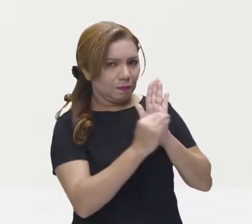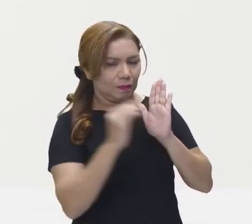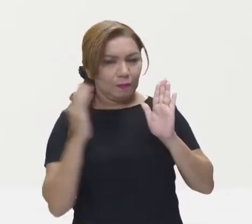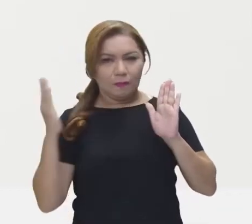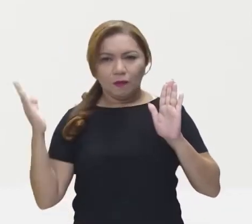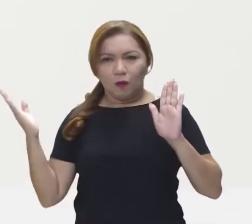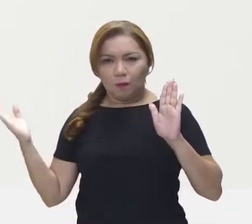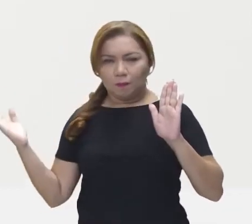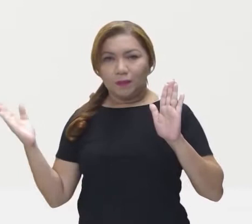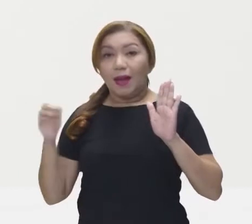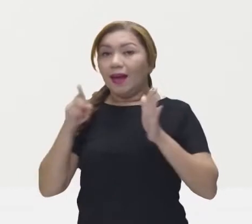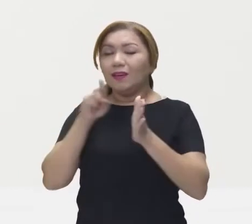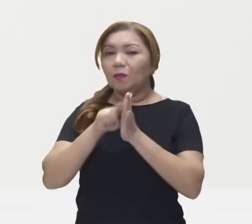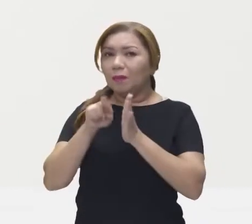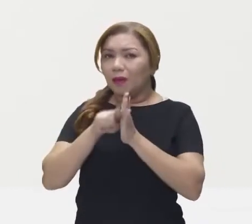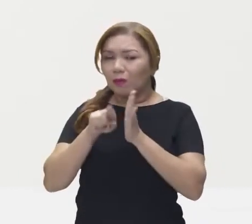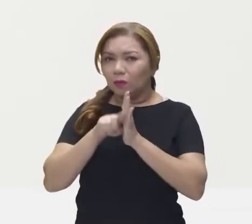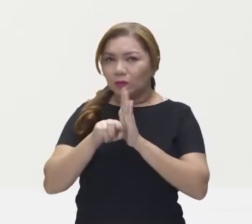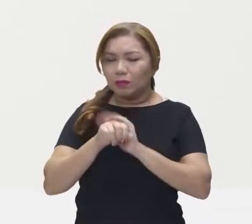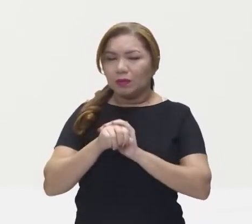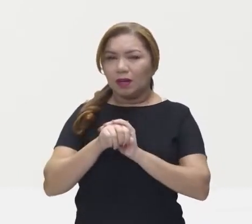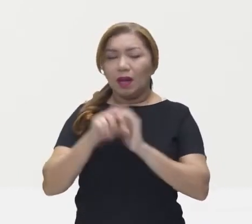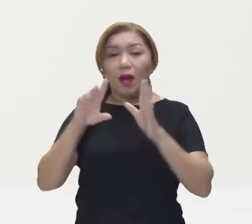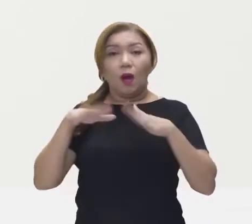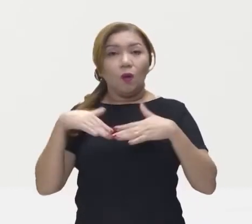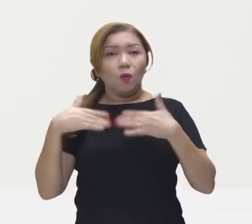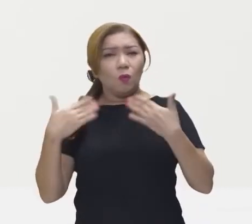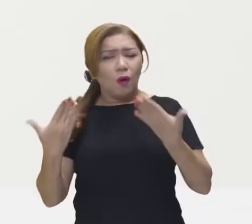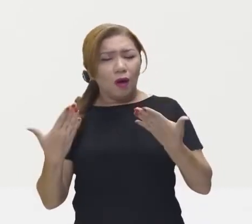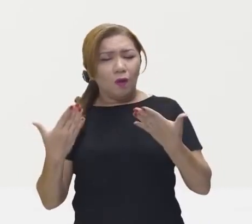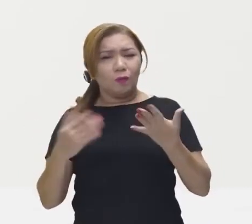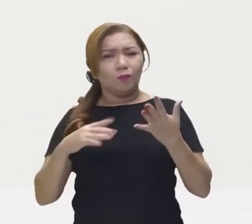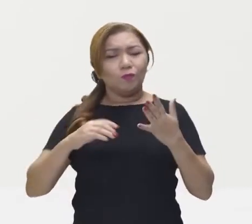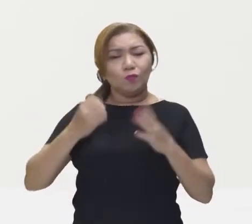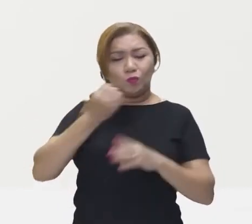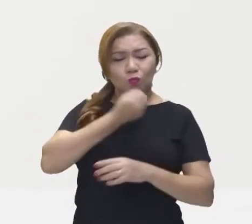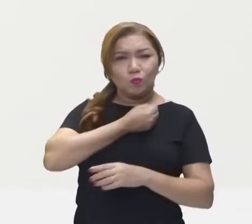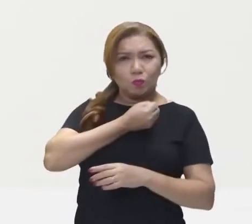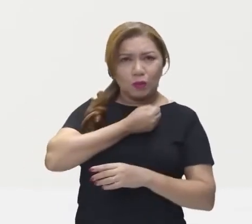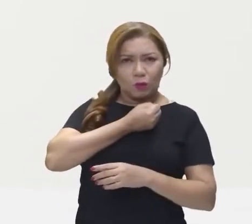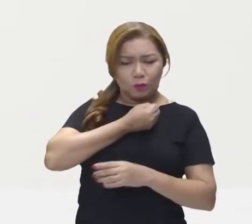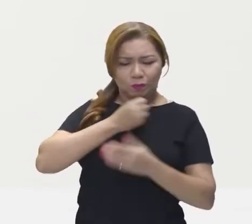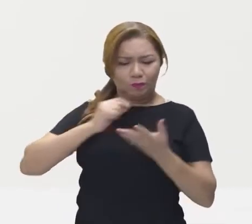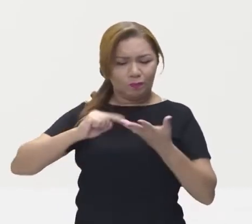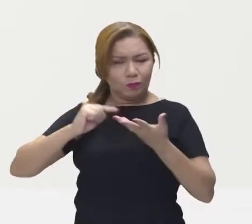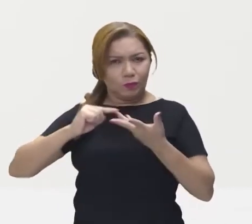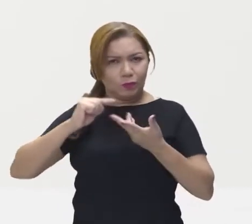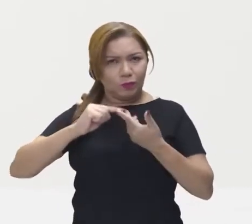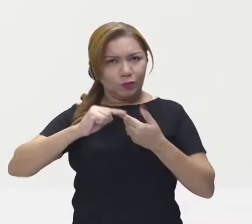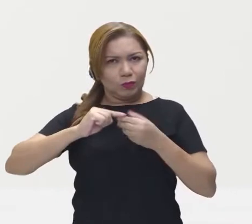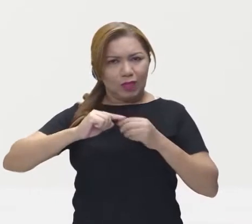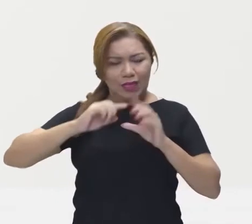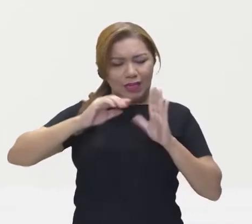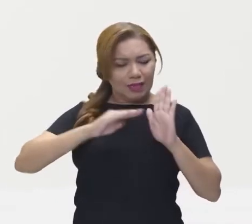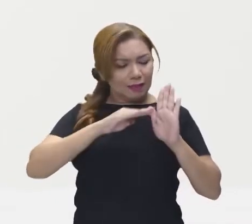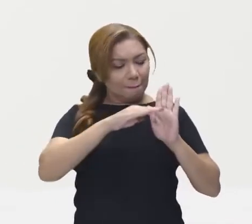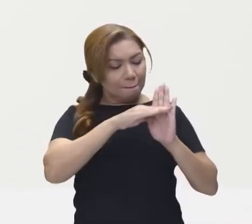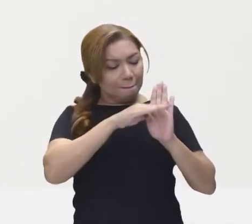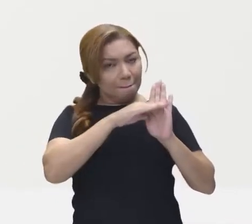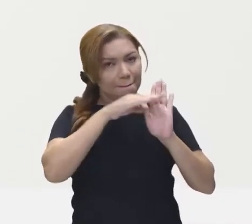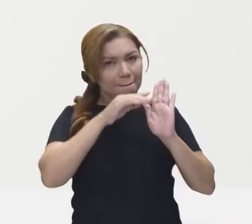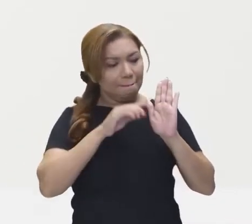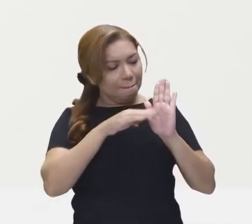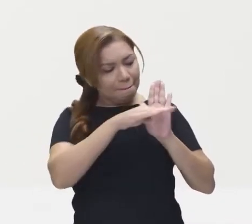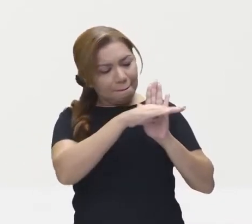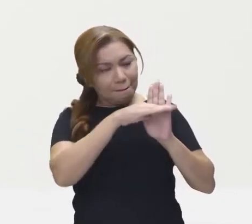Perguntinha, qual a área e o perímetro da metade desse campo de futebol? Beleza? Dá